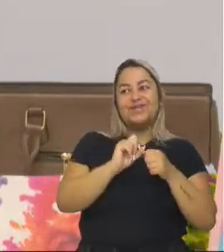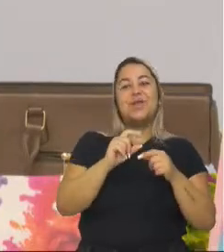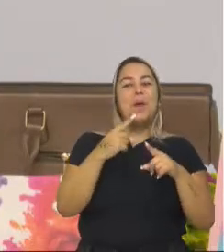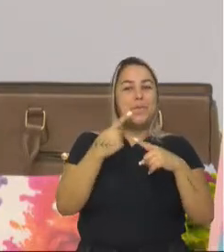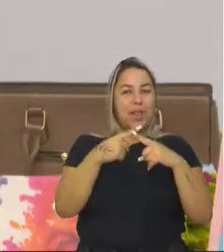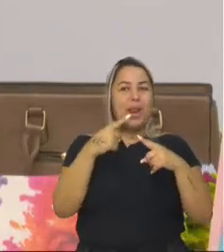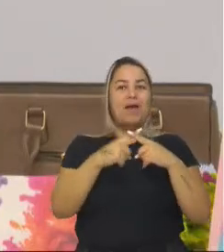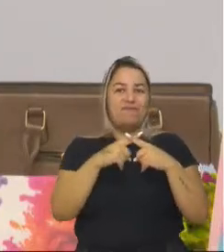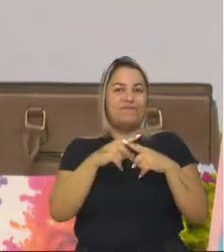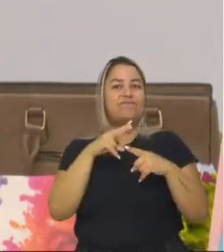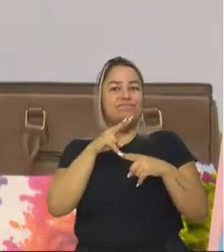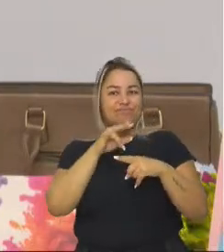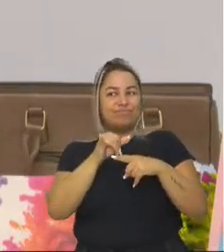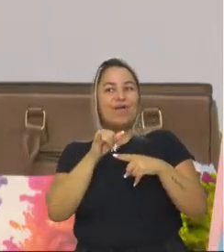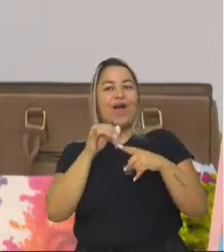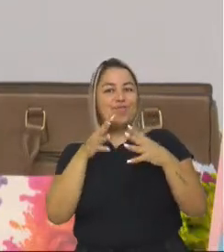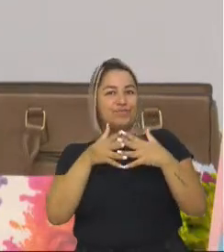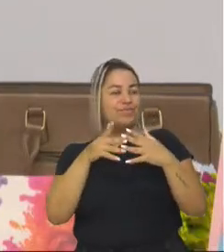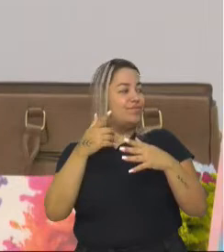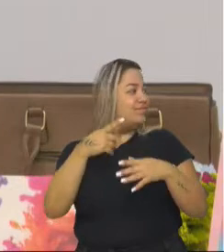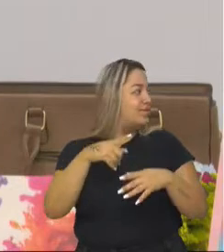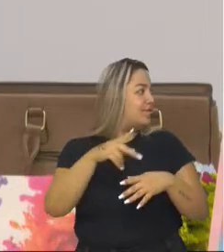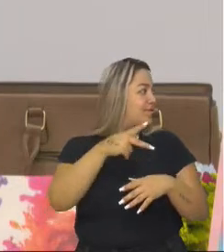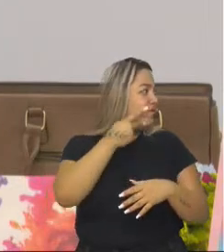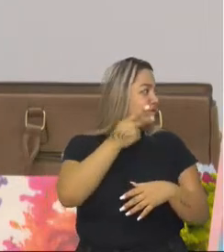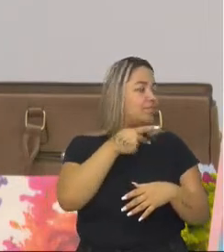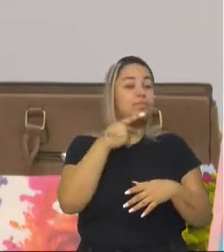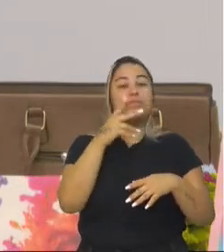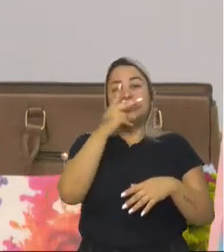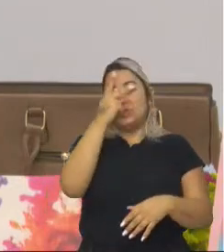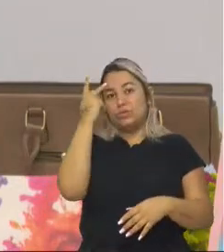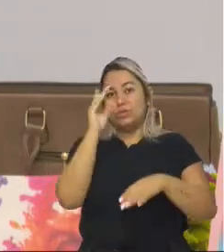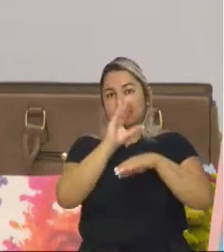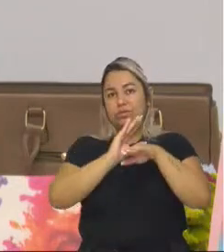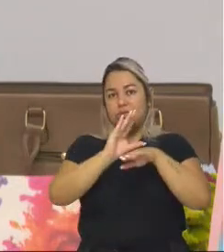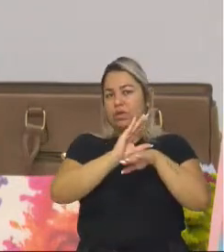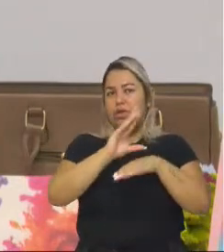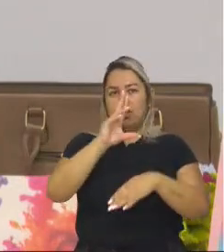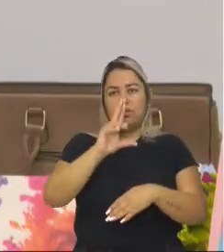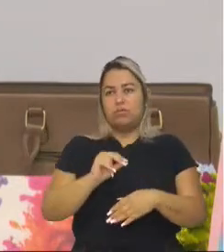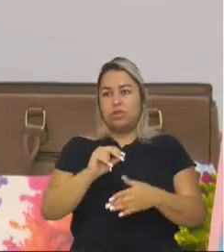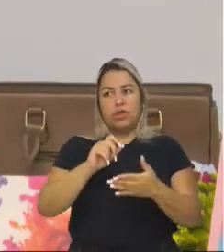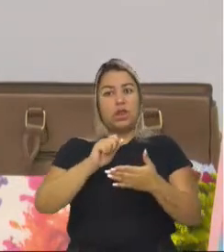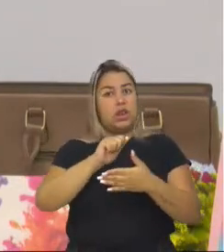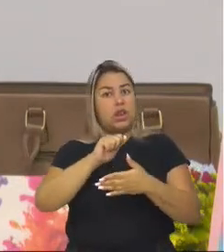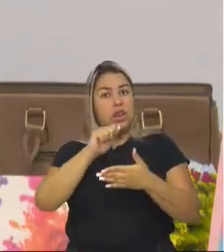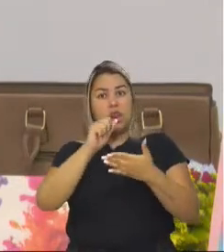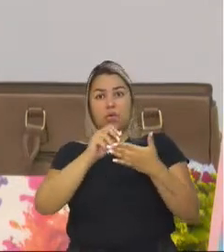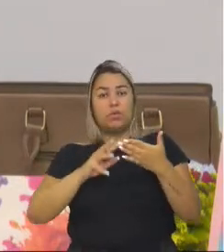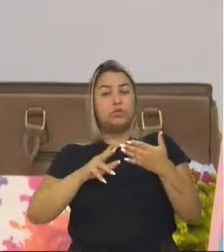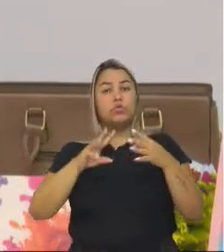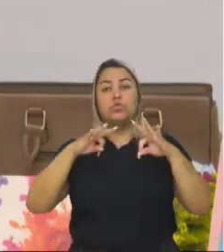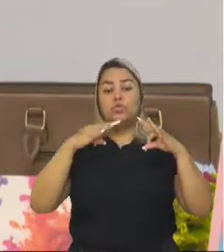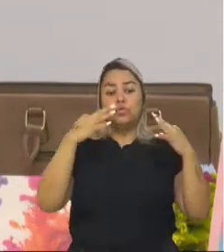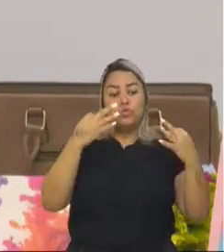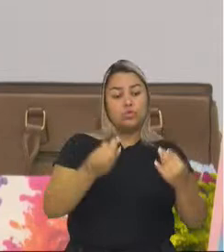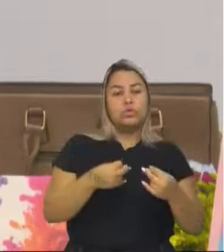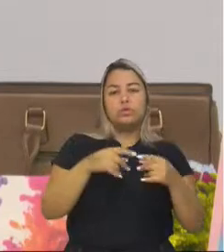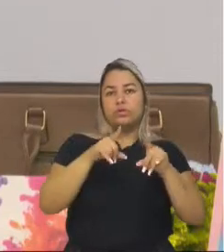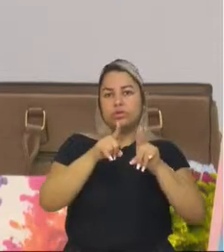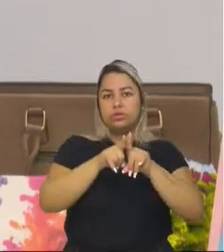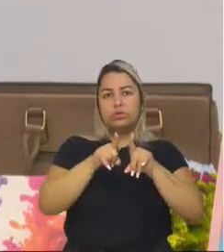brigar comigo. Isso é muito feio. Mas eu já tinha avisado para o pessoal do conselho. Eu não neguei nenhuma agenda. Todas as agendas.